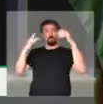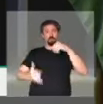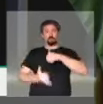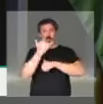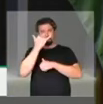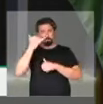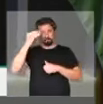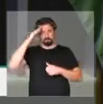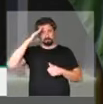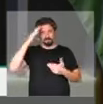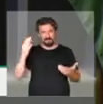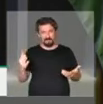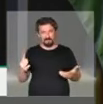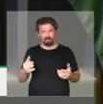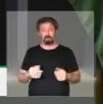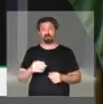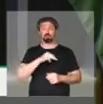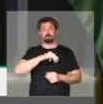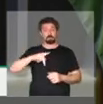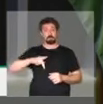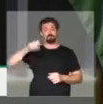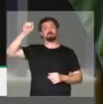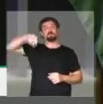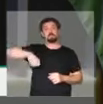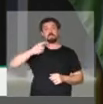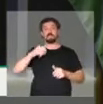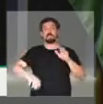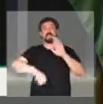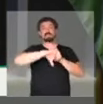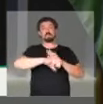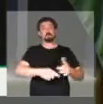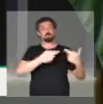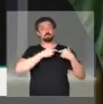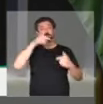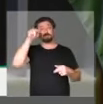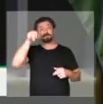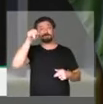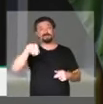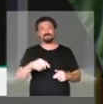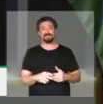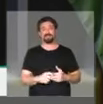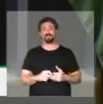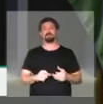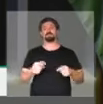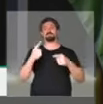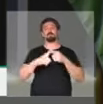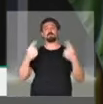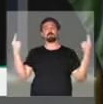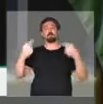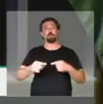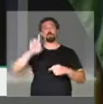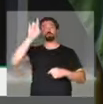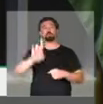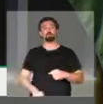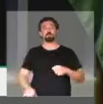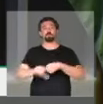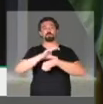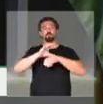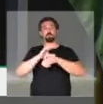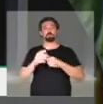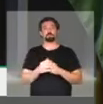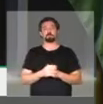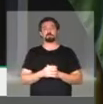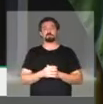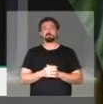ser tido, sim, o Ministério Público tem razão, como crime de responsabilidade, porque vai contra os direitos